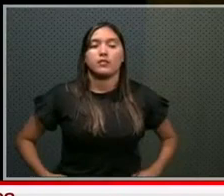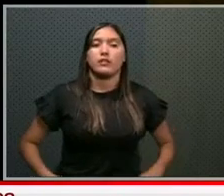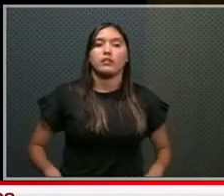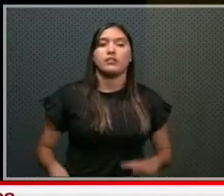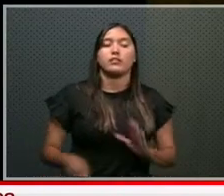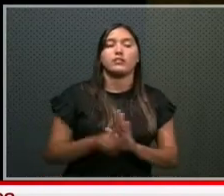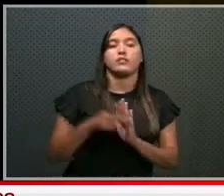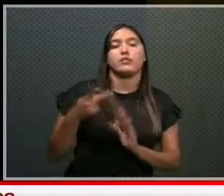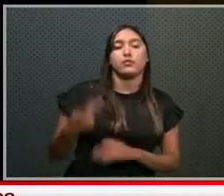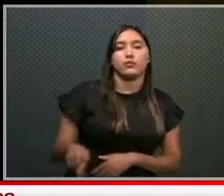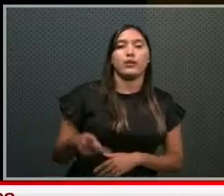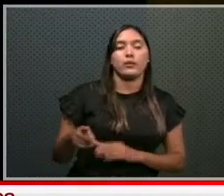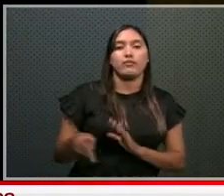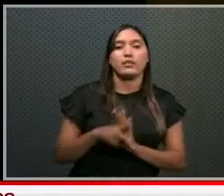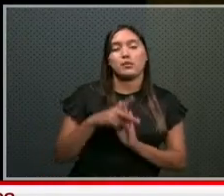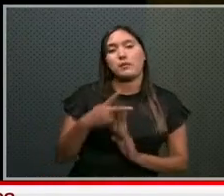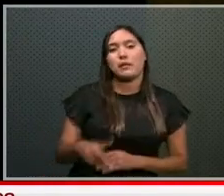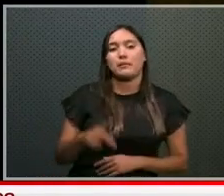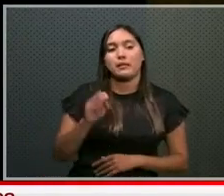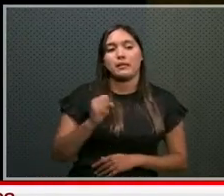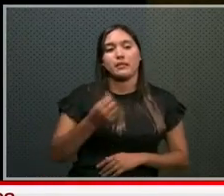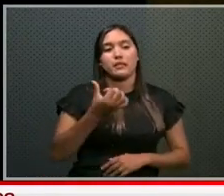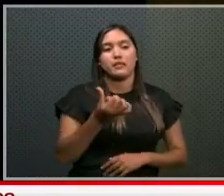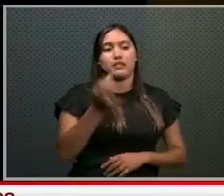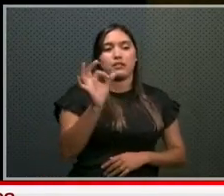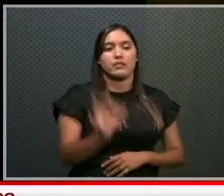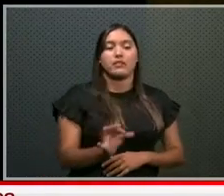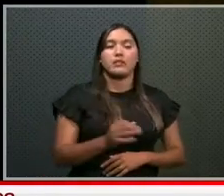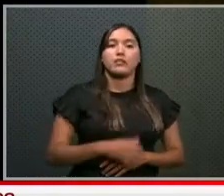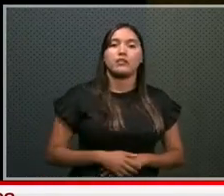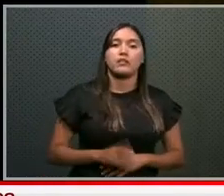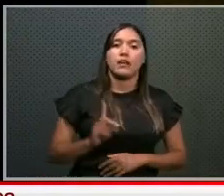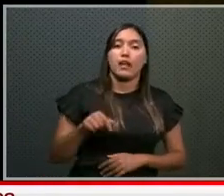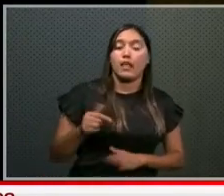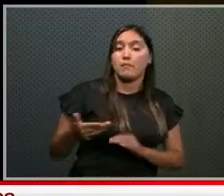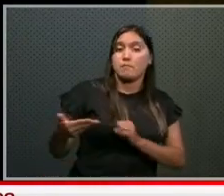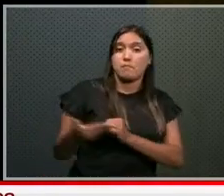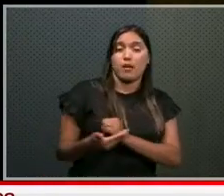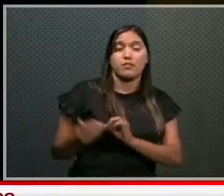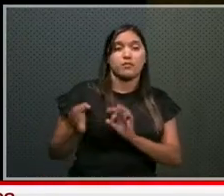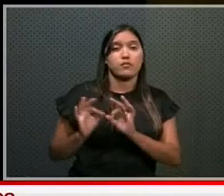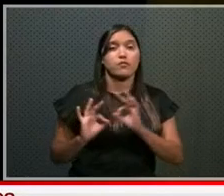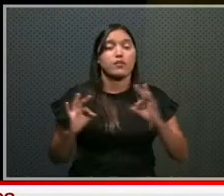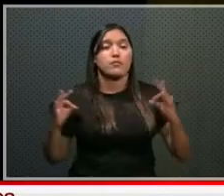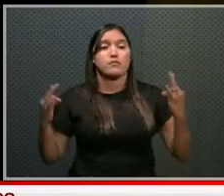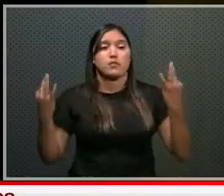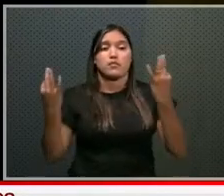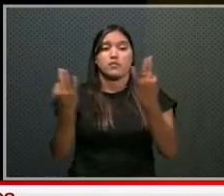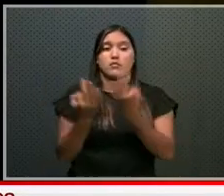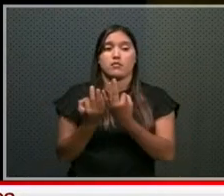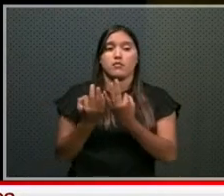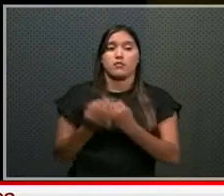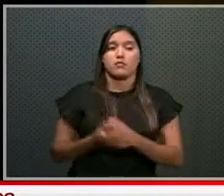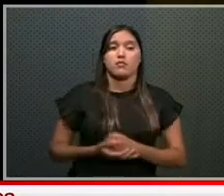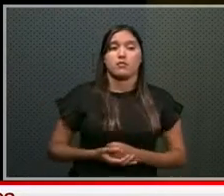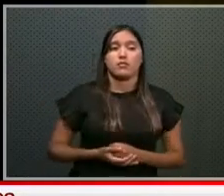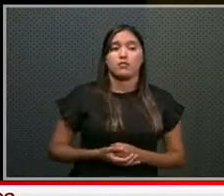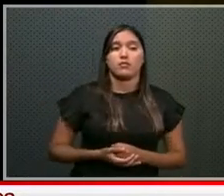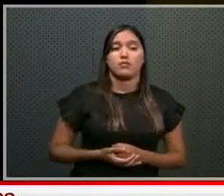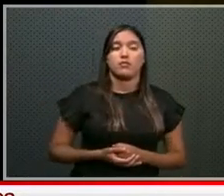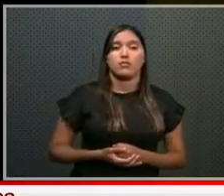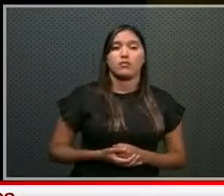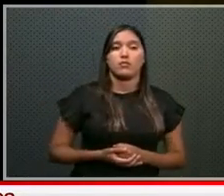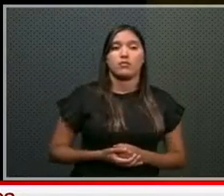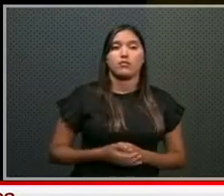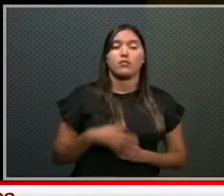86% dos nossos produtores Jesus São de base familiar Definitivamente não podemos ter